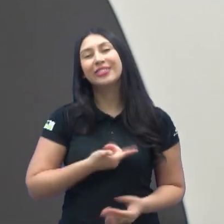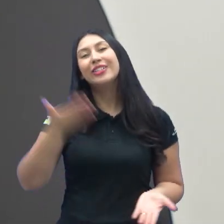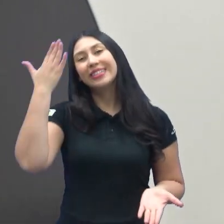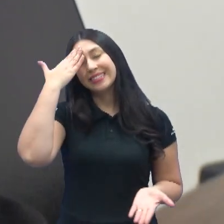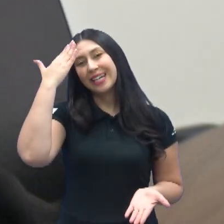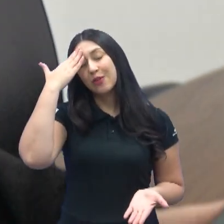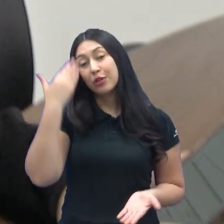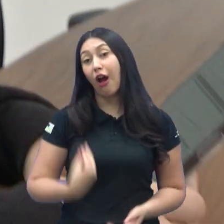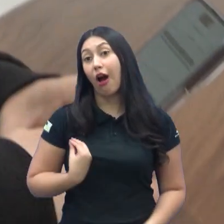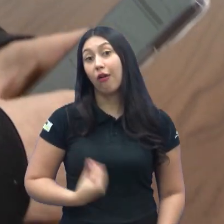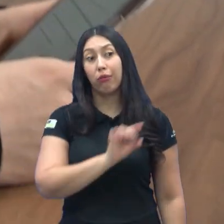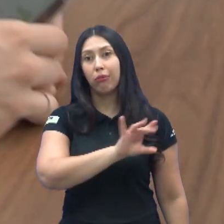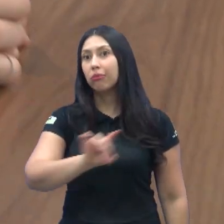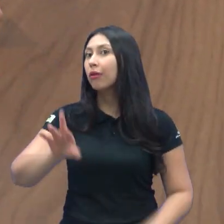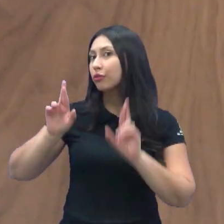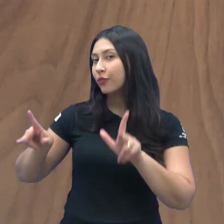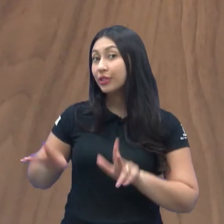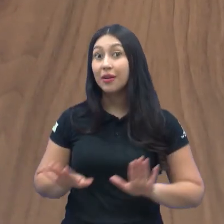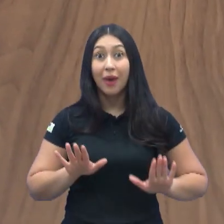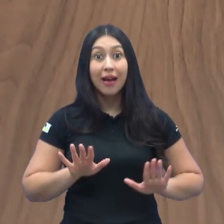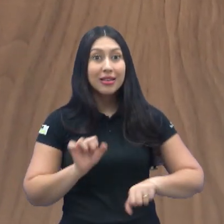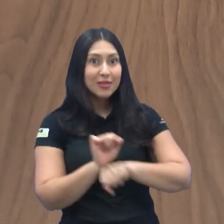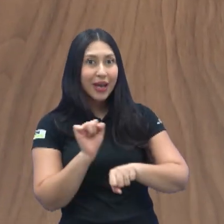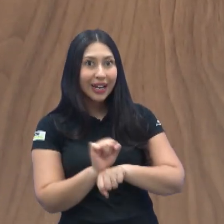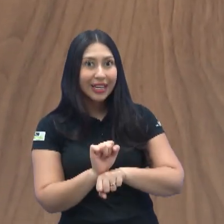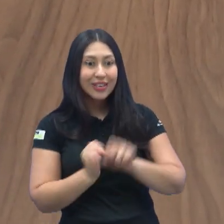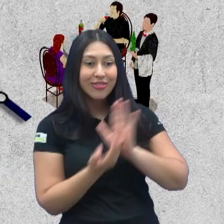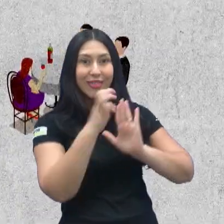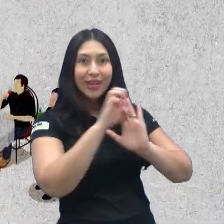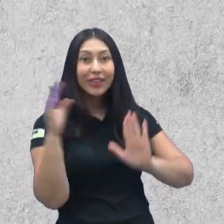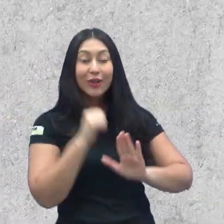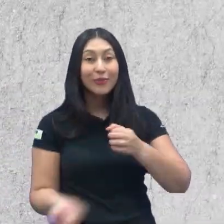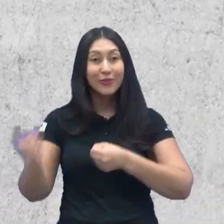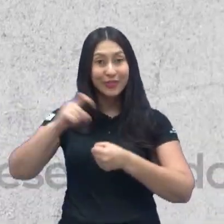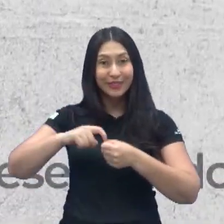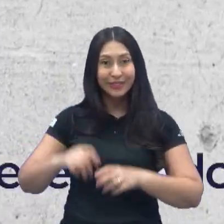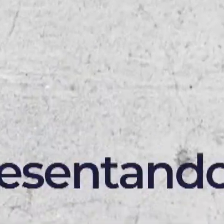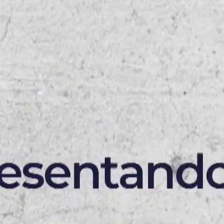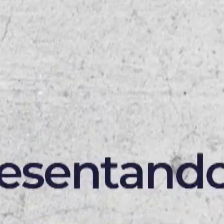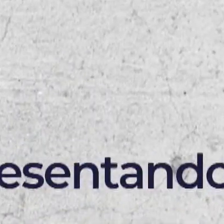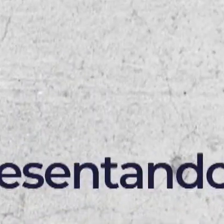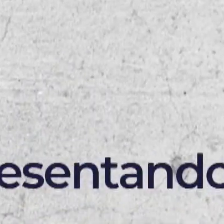um é diferente também. Fique com a gente, o Estação Mercado volta já.